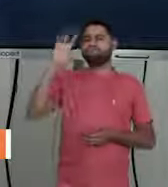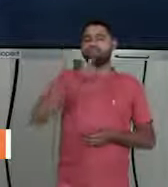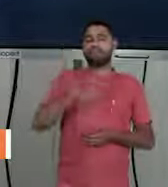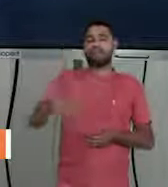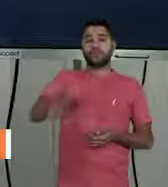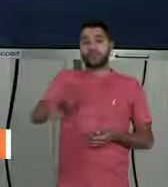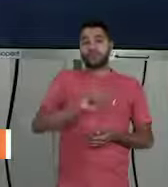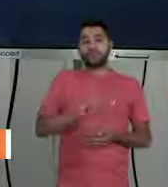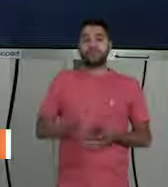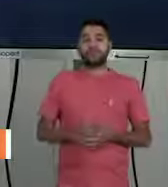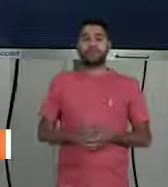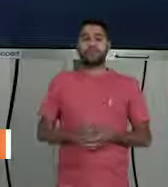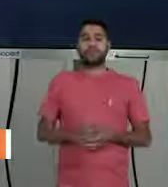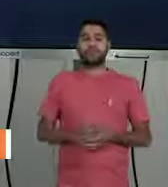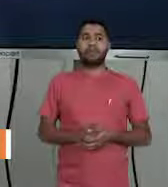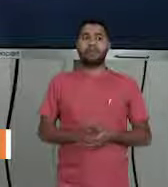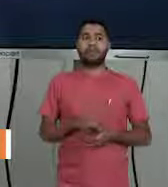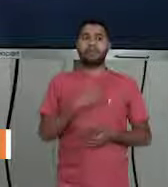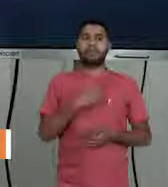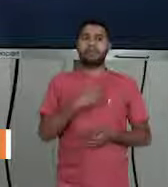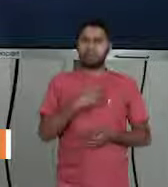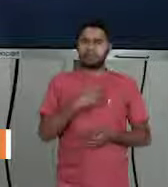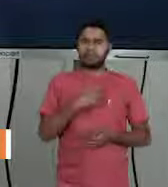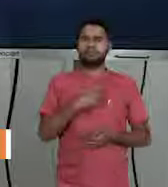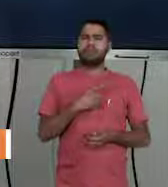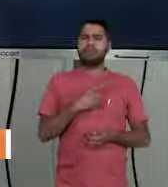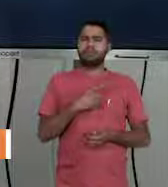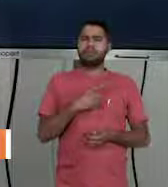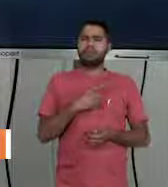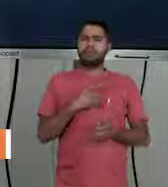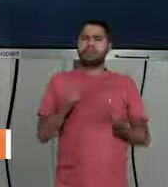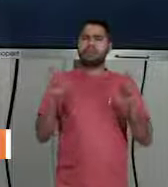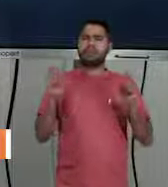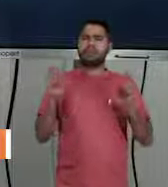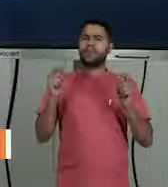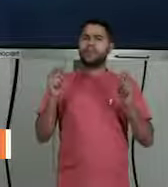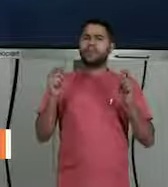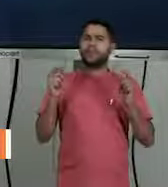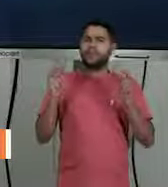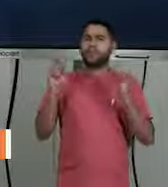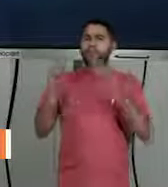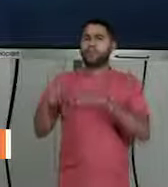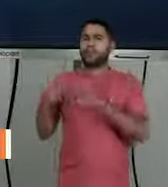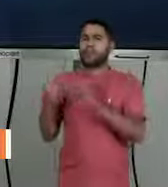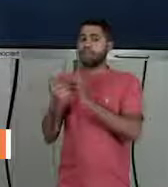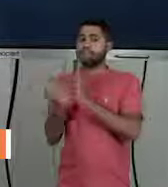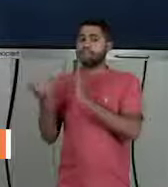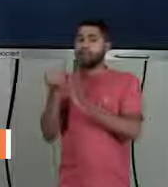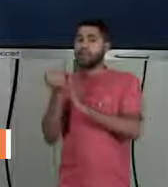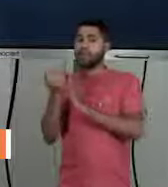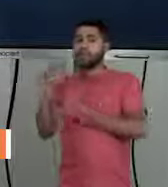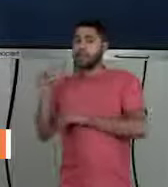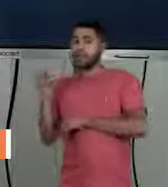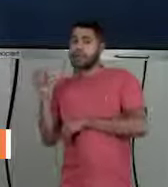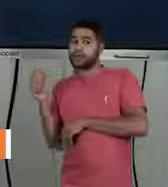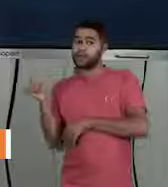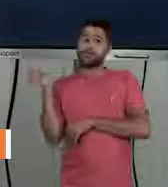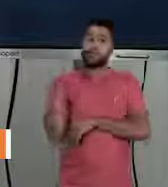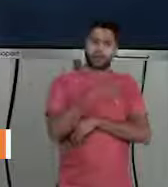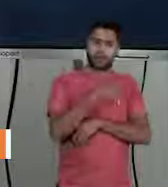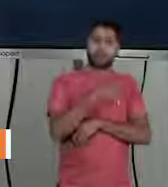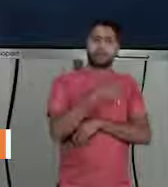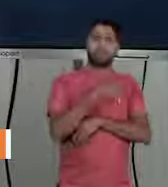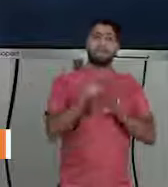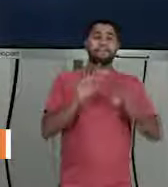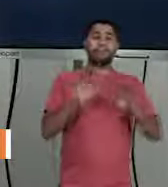vocês que existe uma potência maior de um lado do que do outro. Porém, não tem